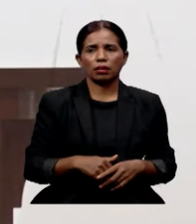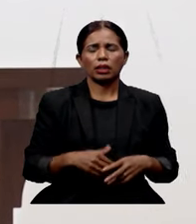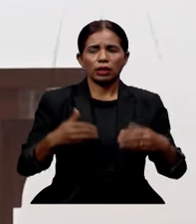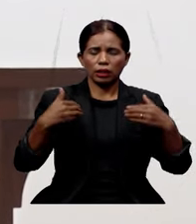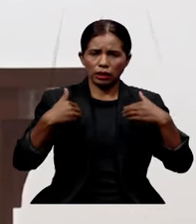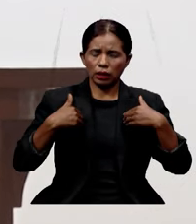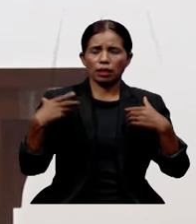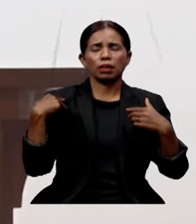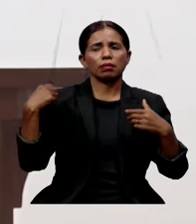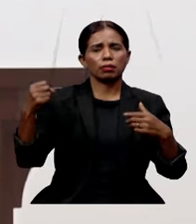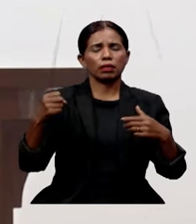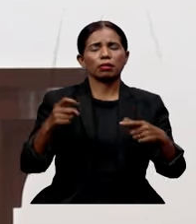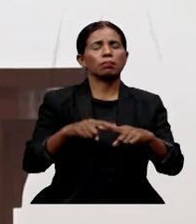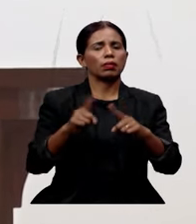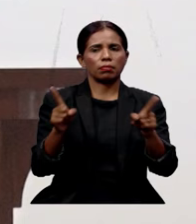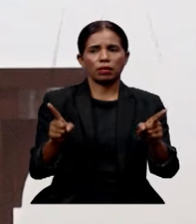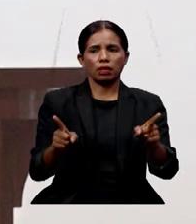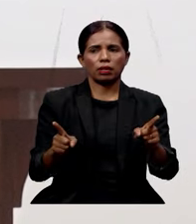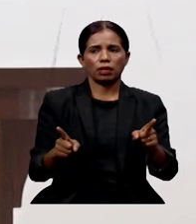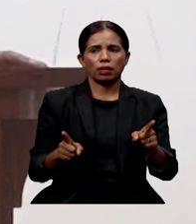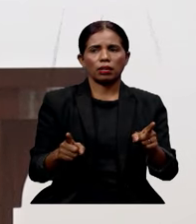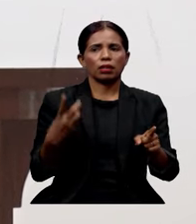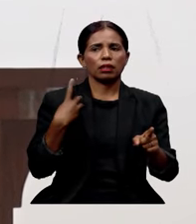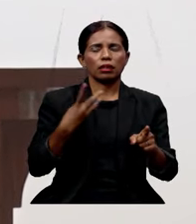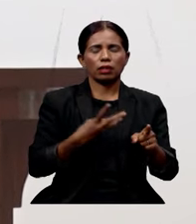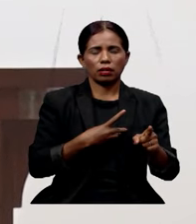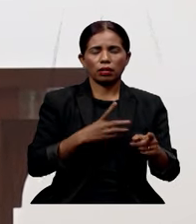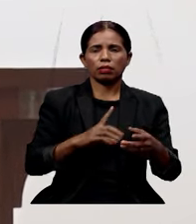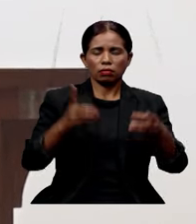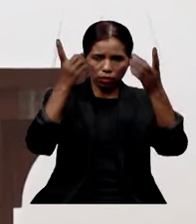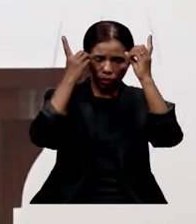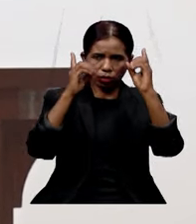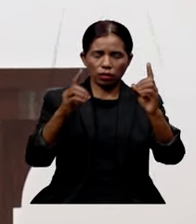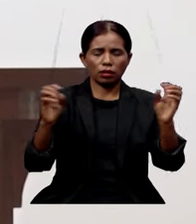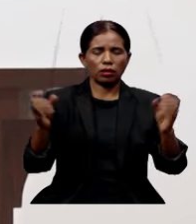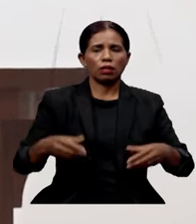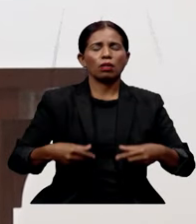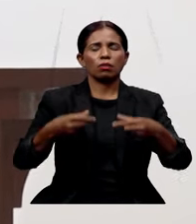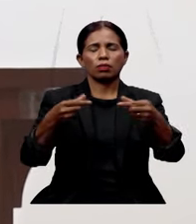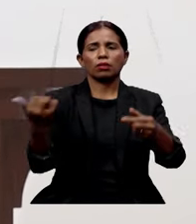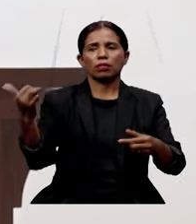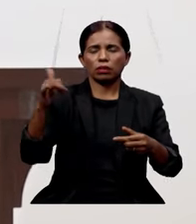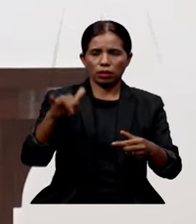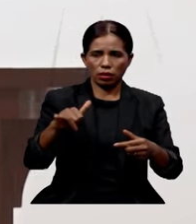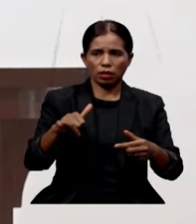que vi, mas bem, parte desse início, lá permite-se ir a tu